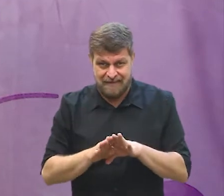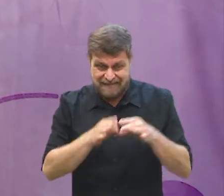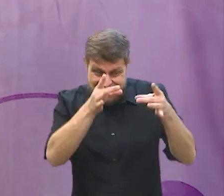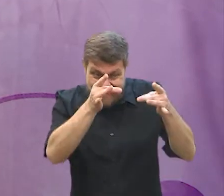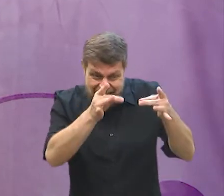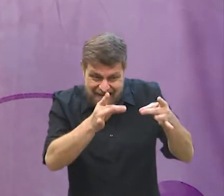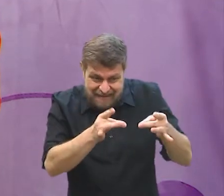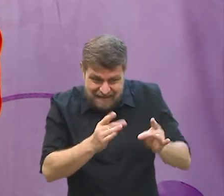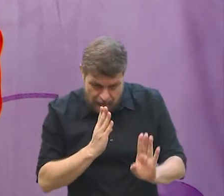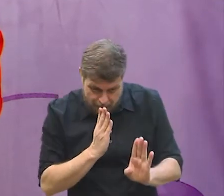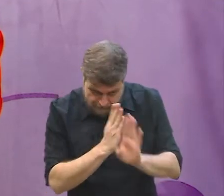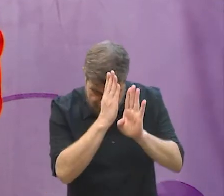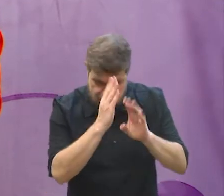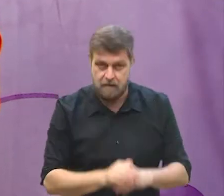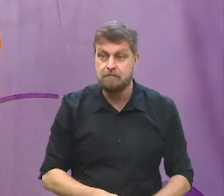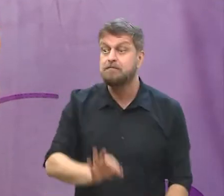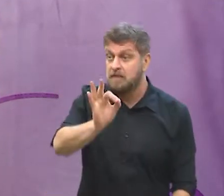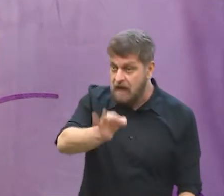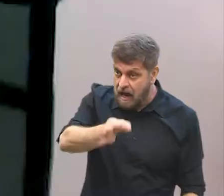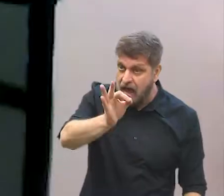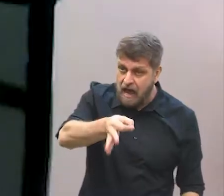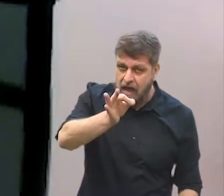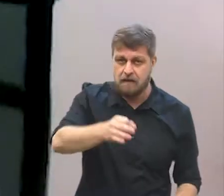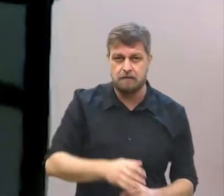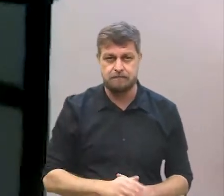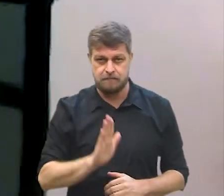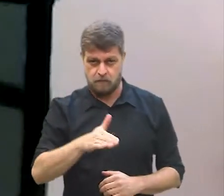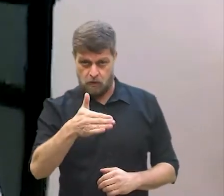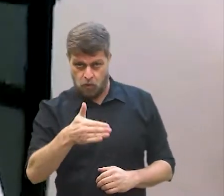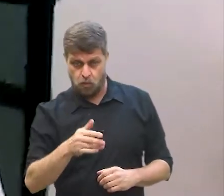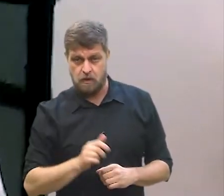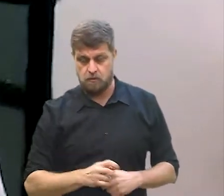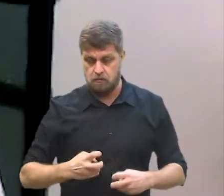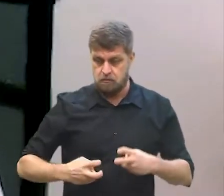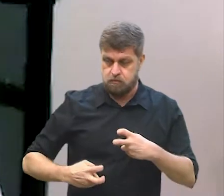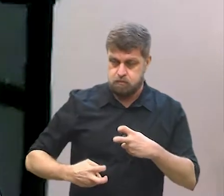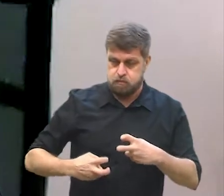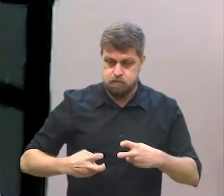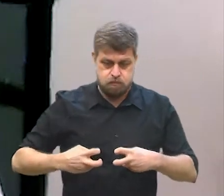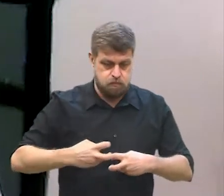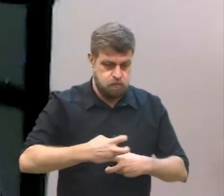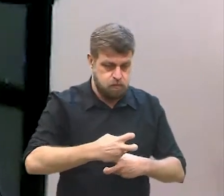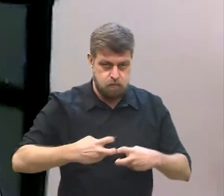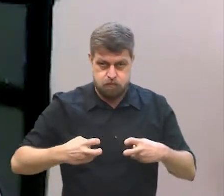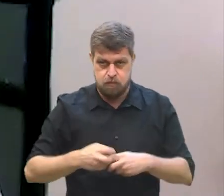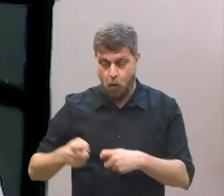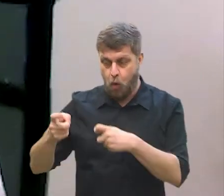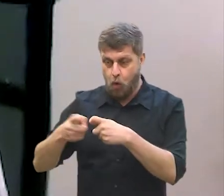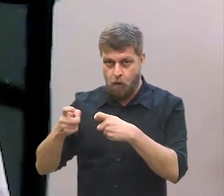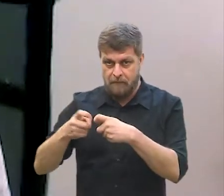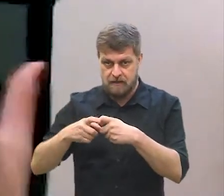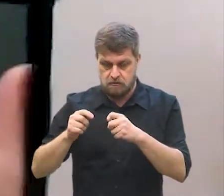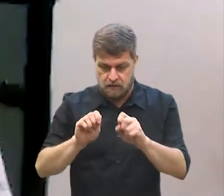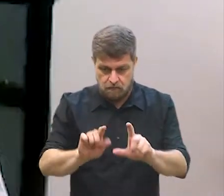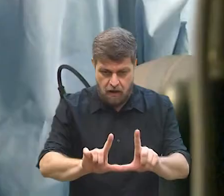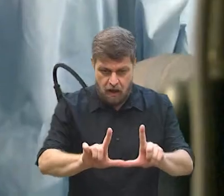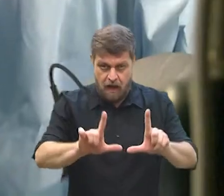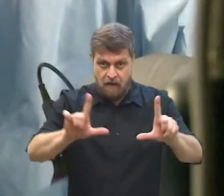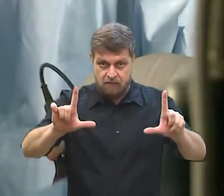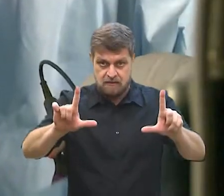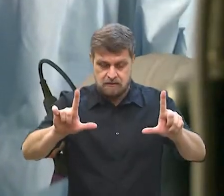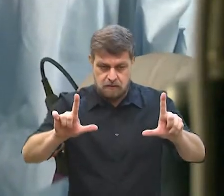precisa. Exatamente. Quando você usa o robô, o cirurgião ele tem uma visão que ela é